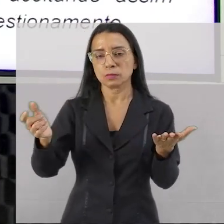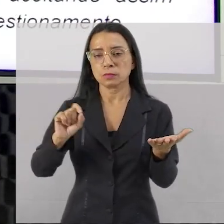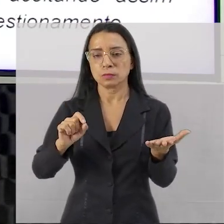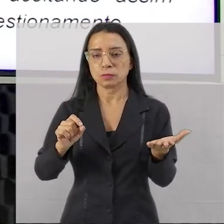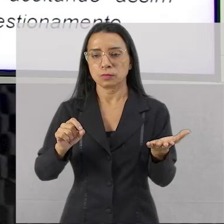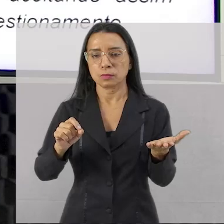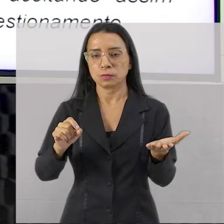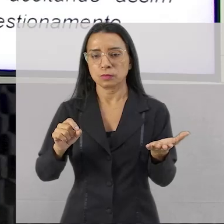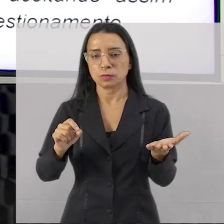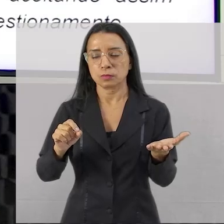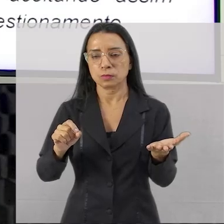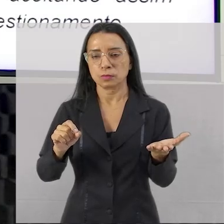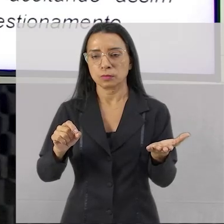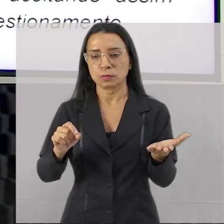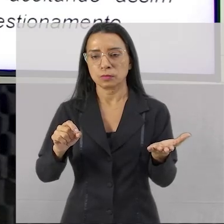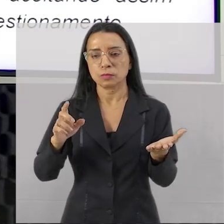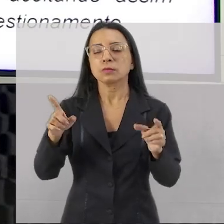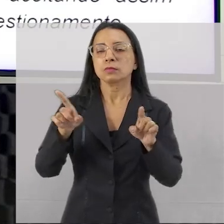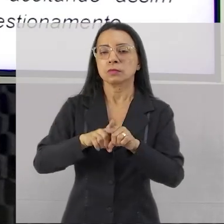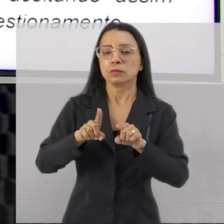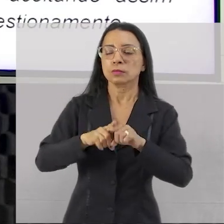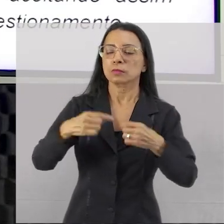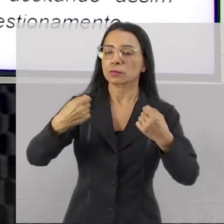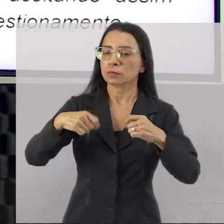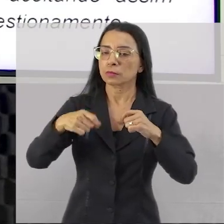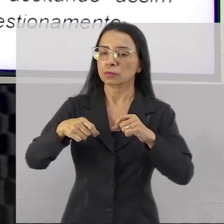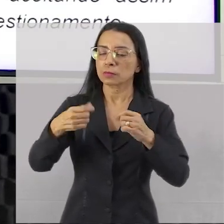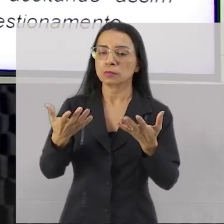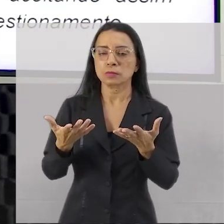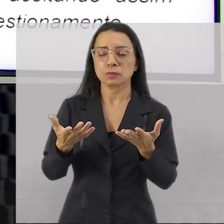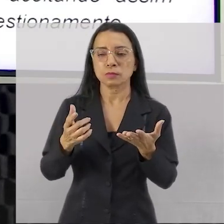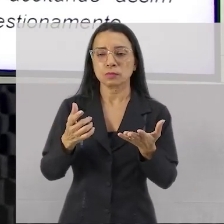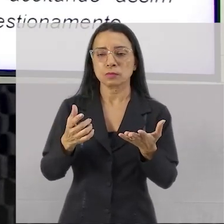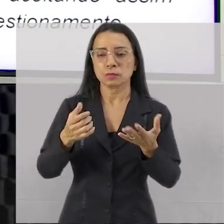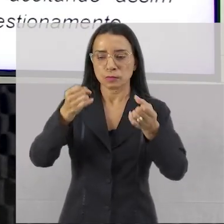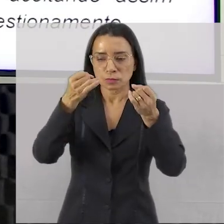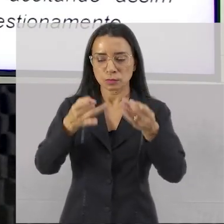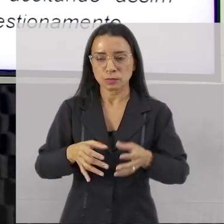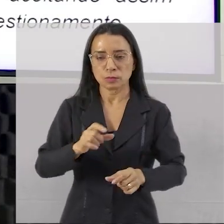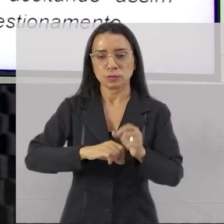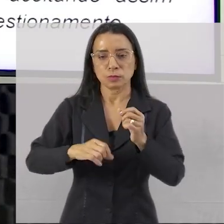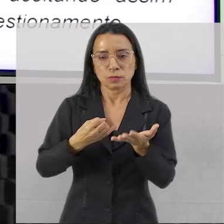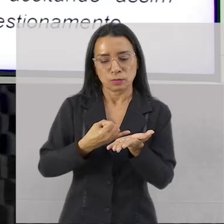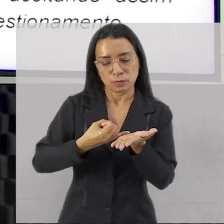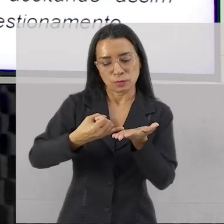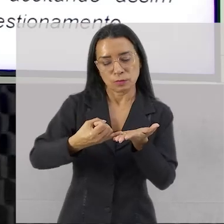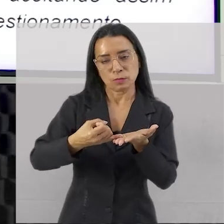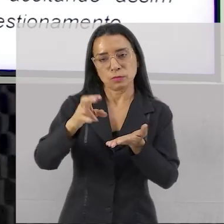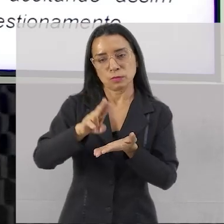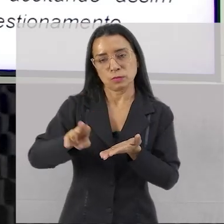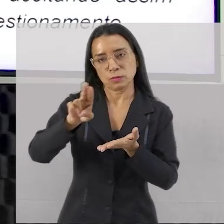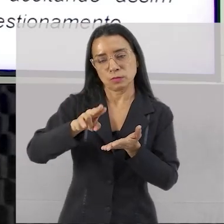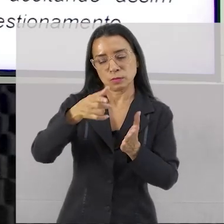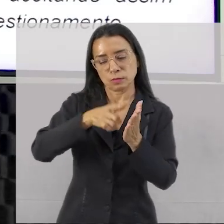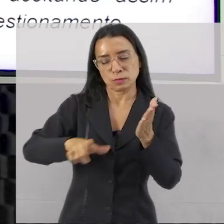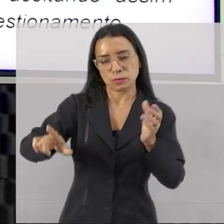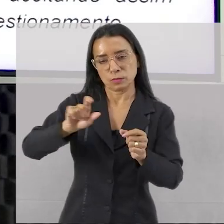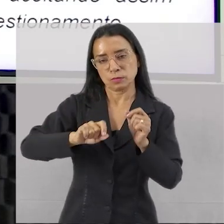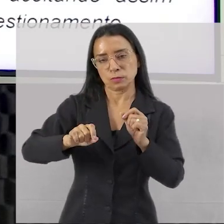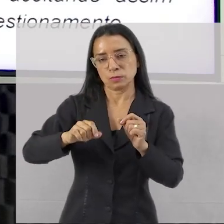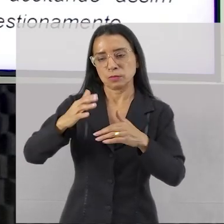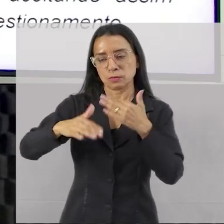Além disso, eu preciso te atentar para outra coisa. Na introdução, ele usou literatura. E no desenvolvimento